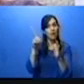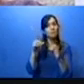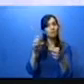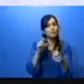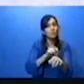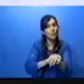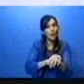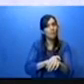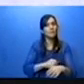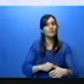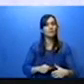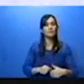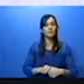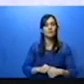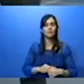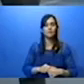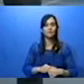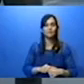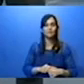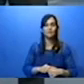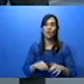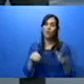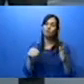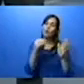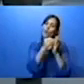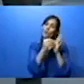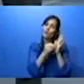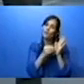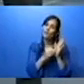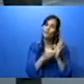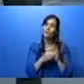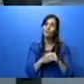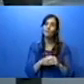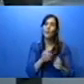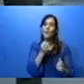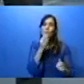Bom, esse era o conteúdo que eu queria ter transmitido. Bons estudos a todos.